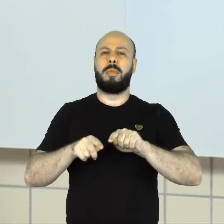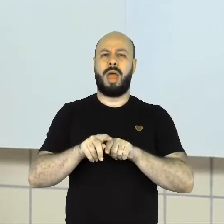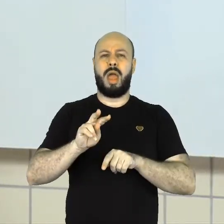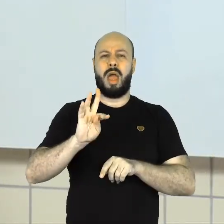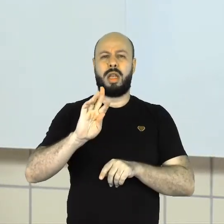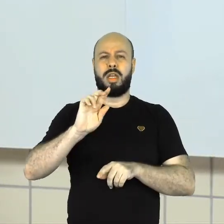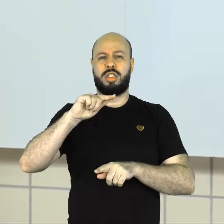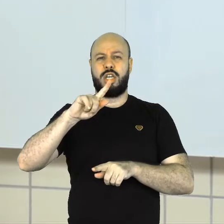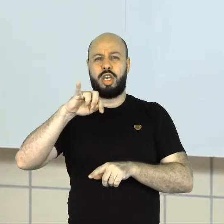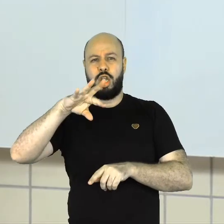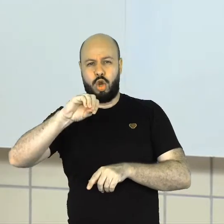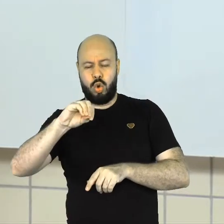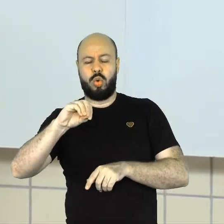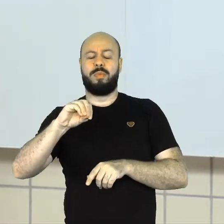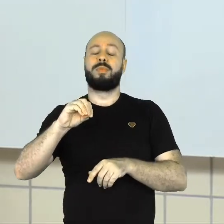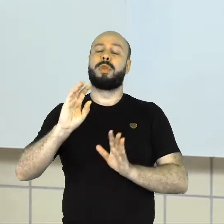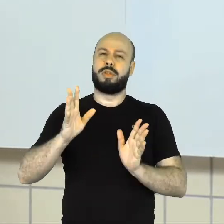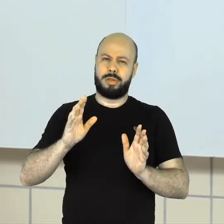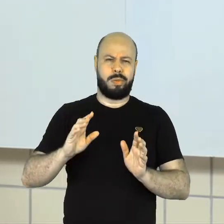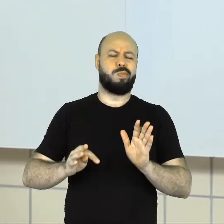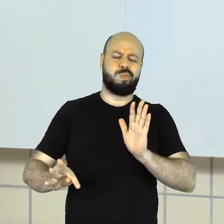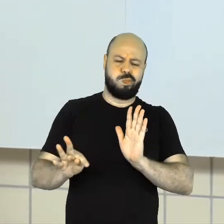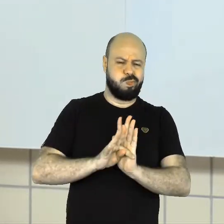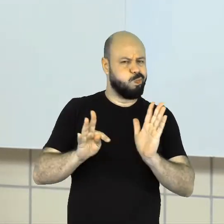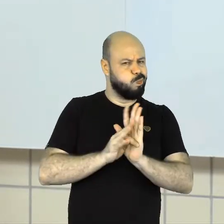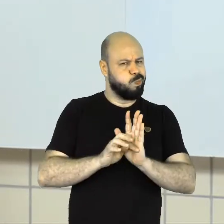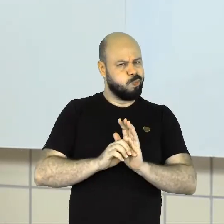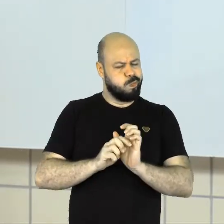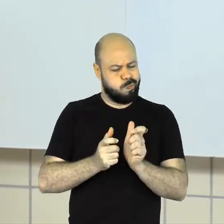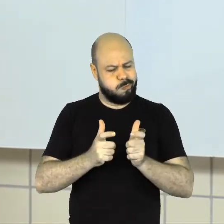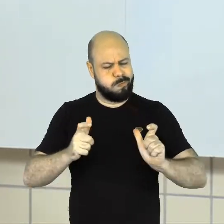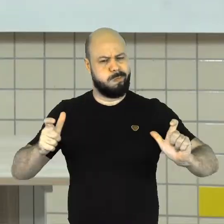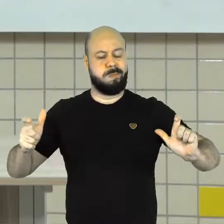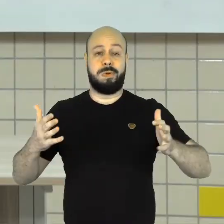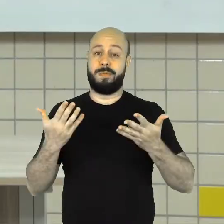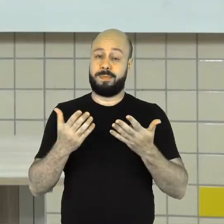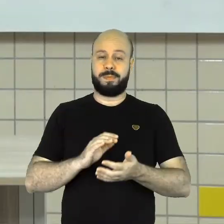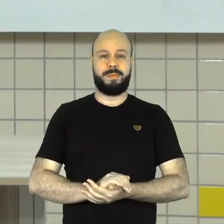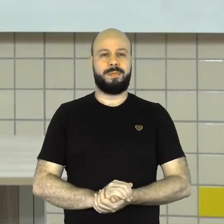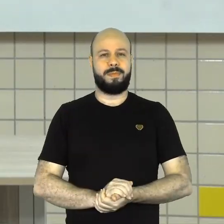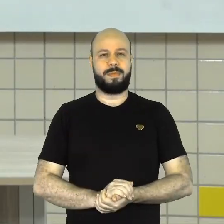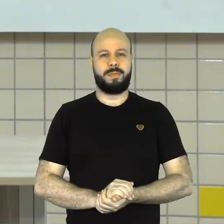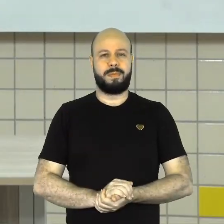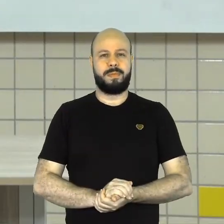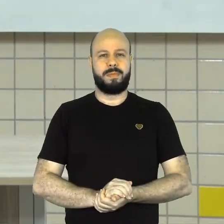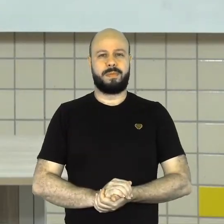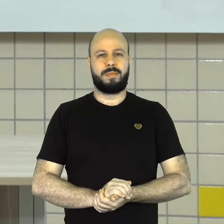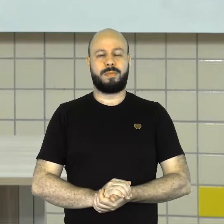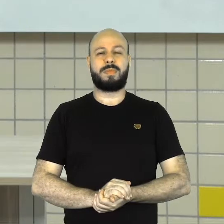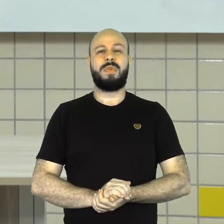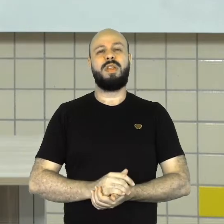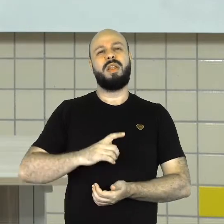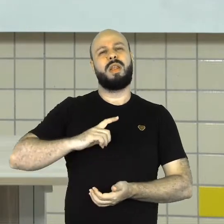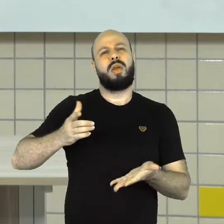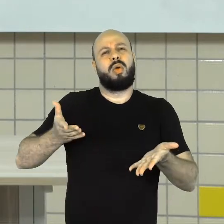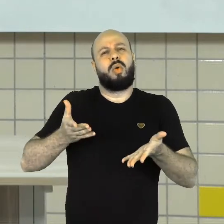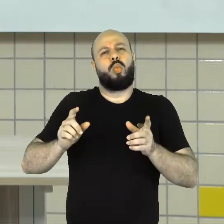transgênicos, enfim, toda a infinidade de tecnologias. Beleza? Vamos lá? Então eu trouxe para